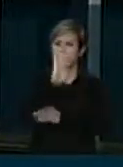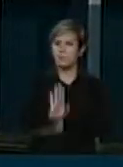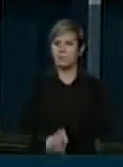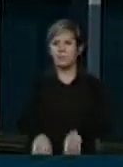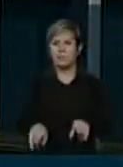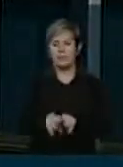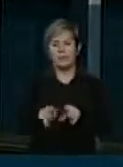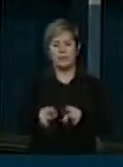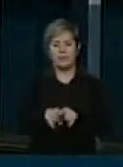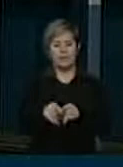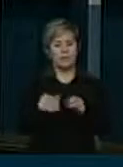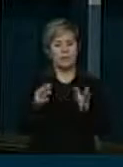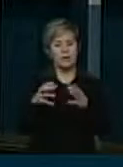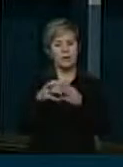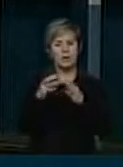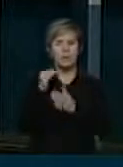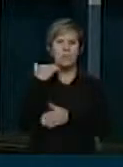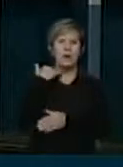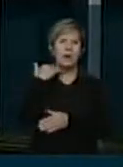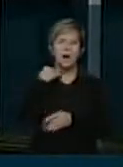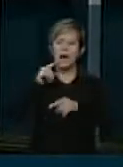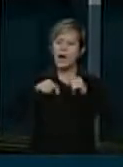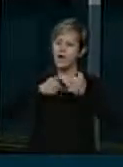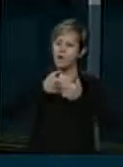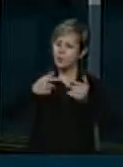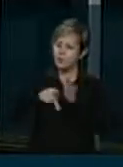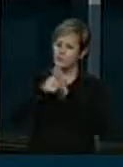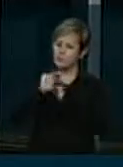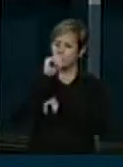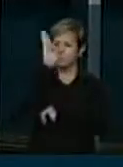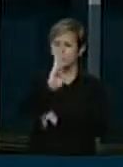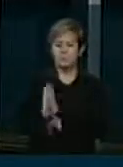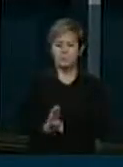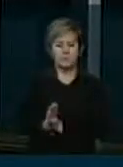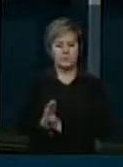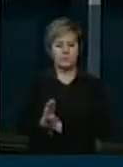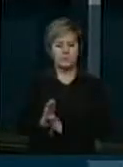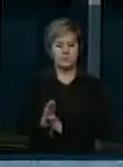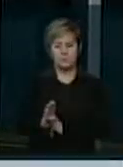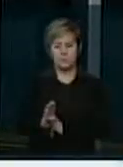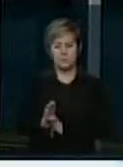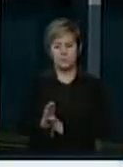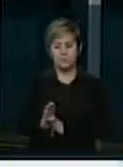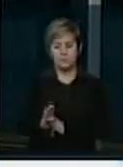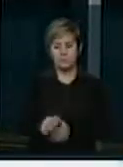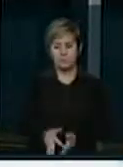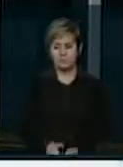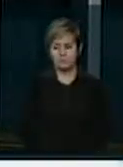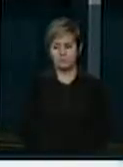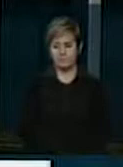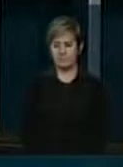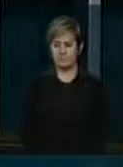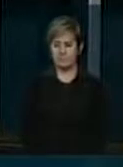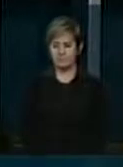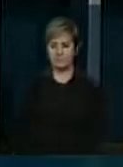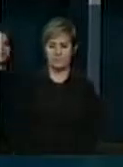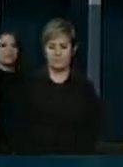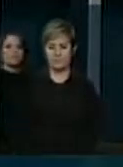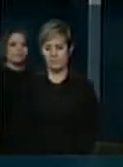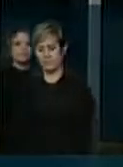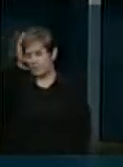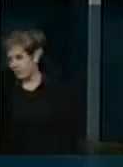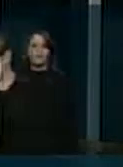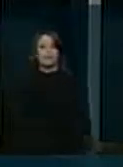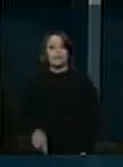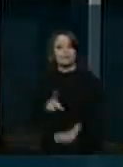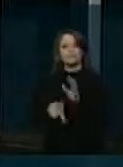setor financeiro, bancário, o setor produtivo nacional não tenha tido, enfim, um processo